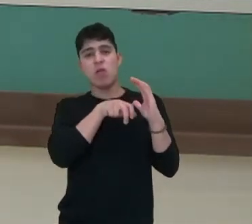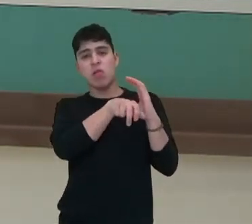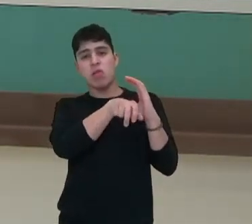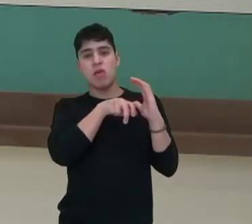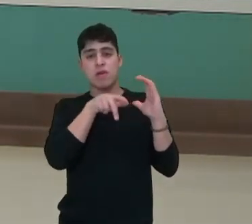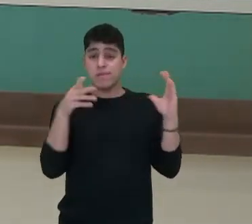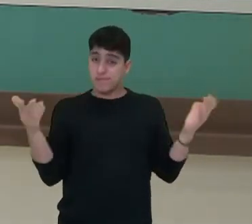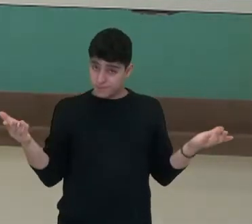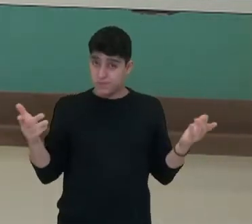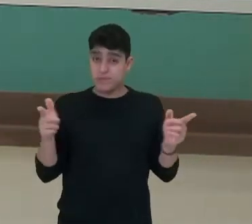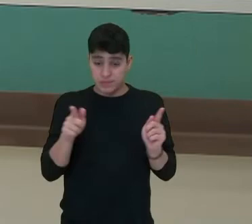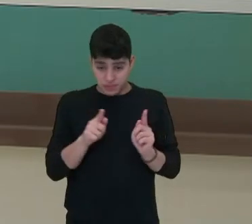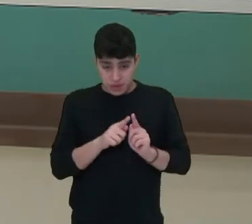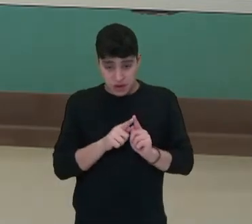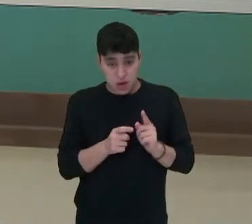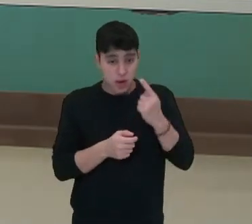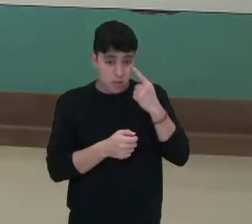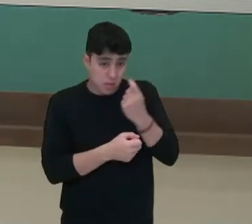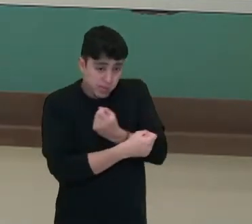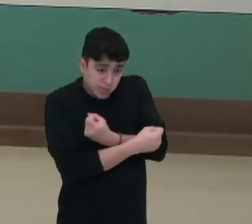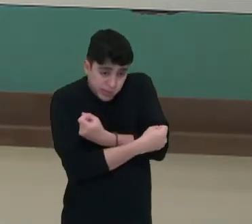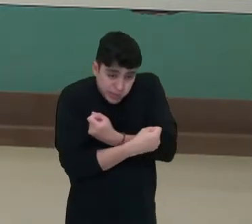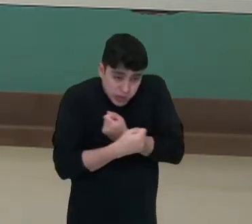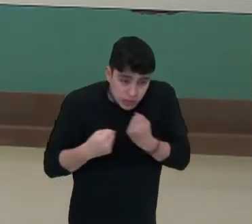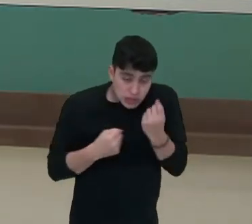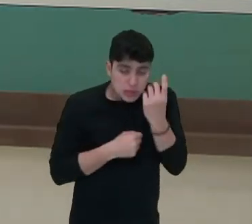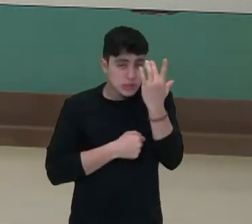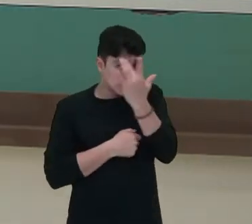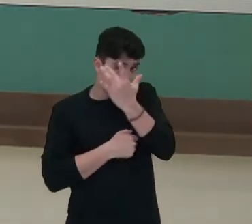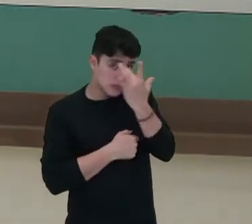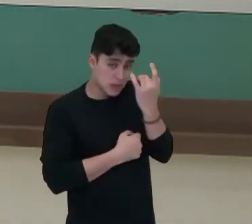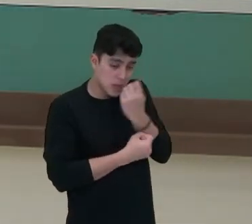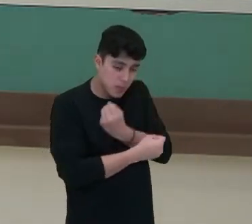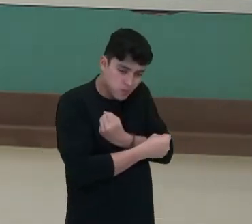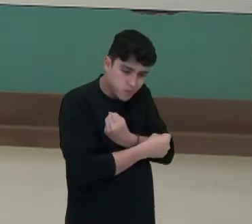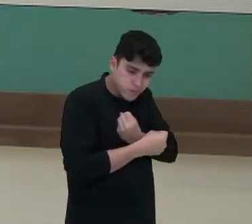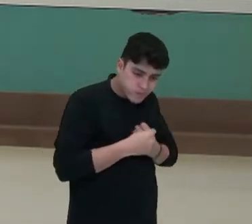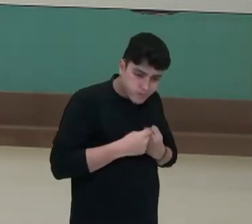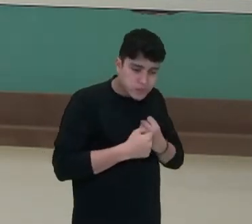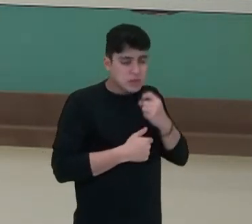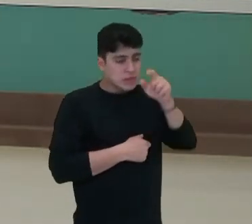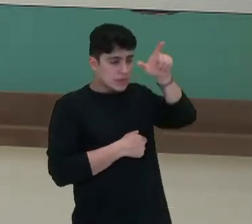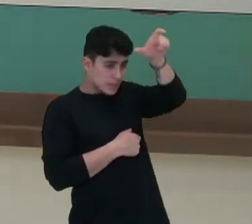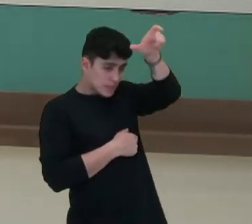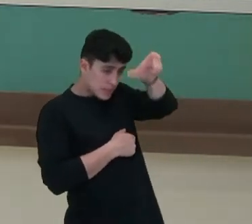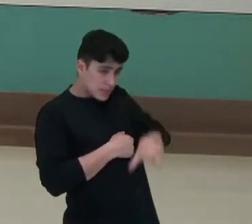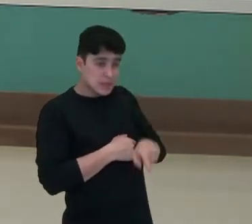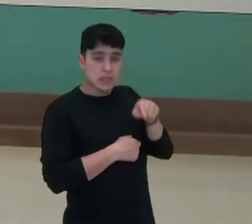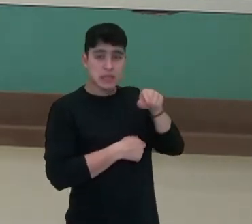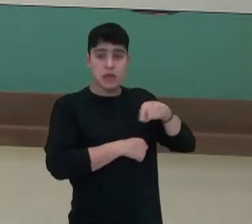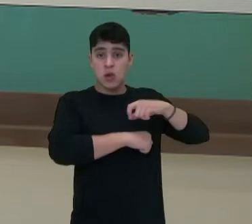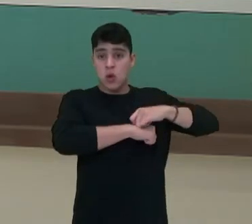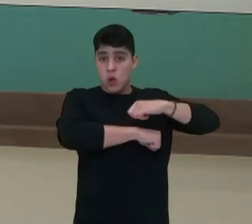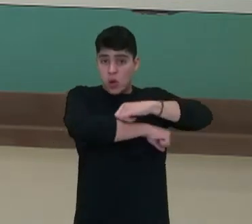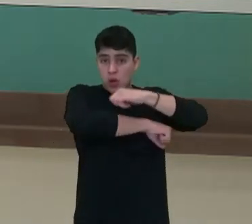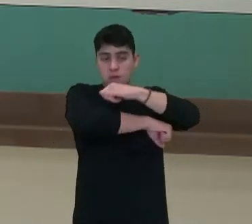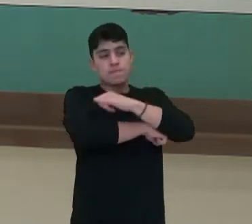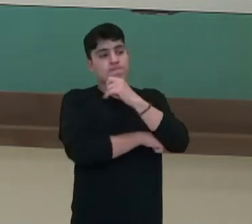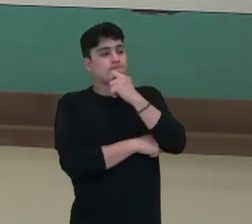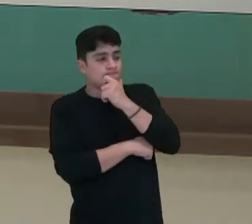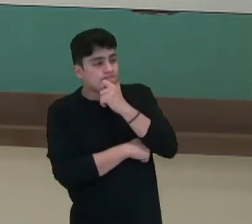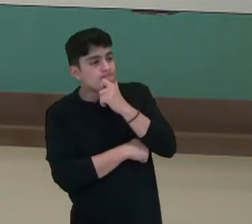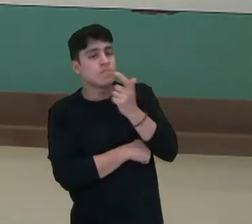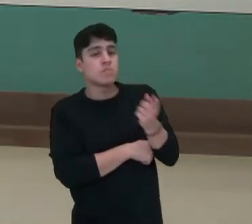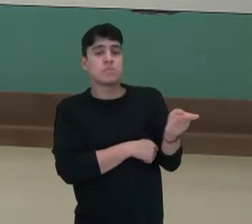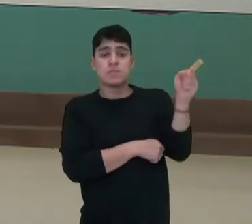a obesidade, né? Então a pessoa que já está acima do seu peso, tem um sobrepeso ou a